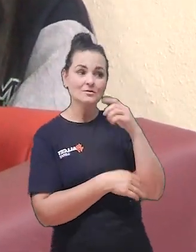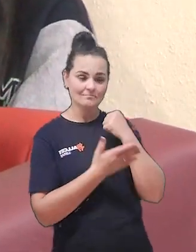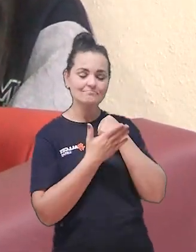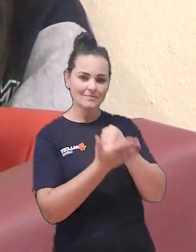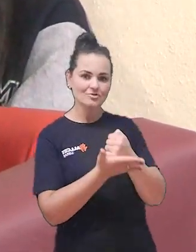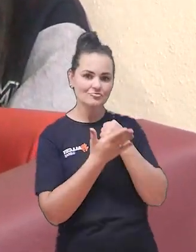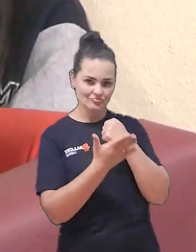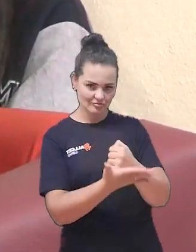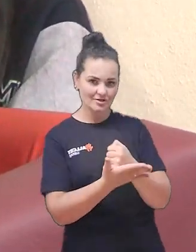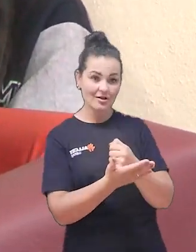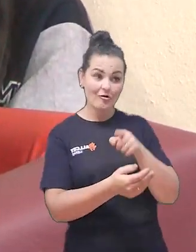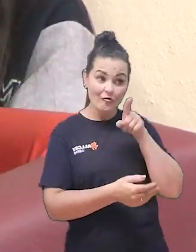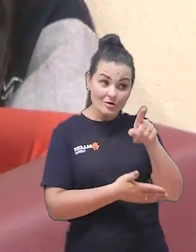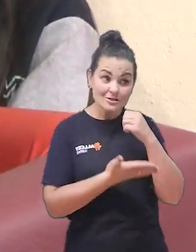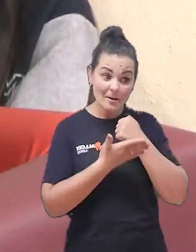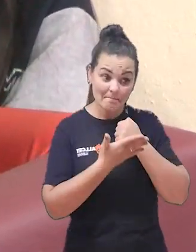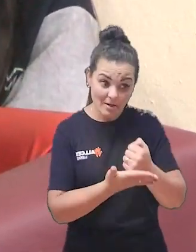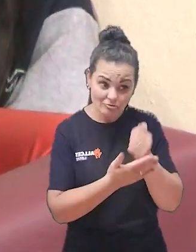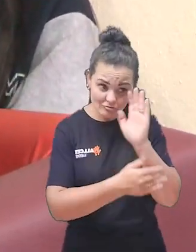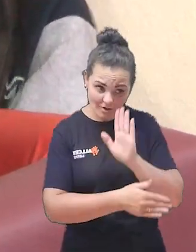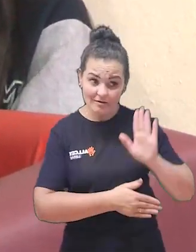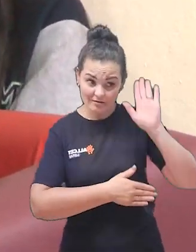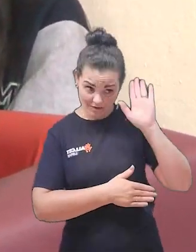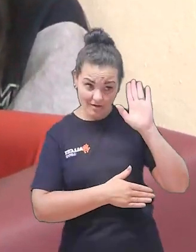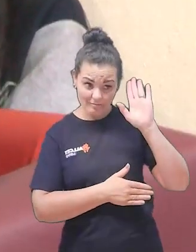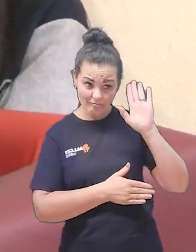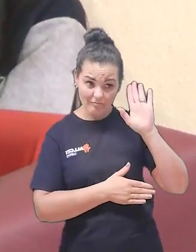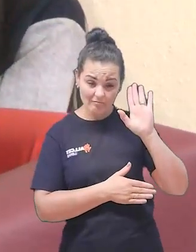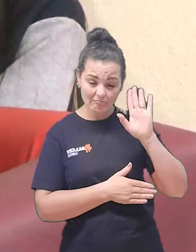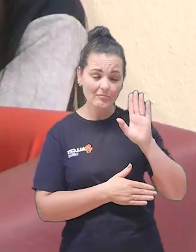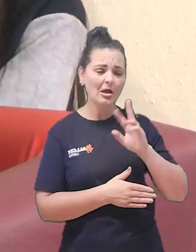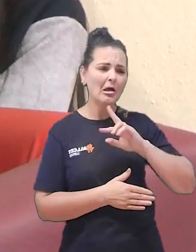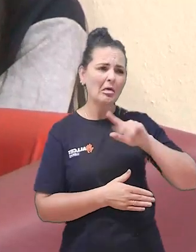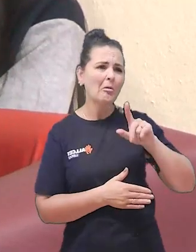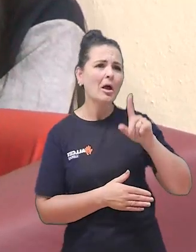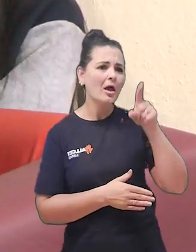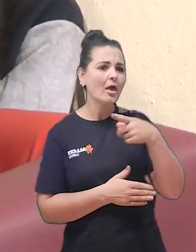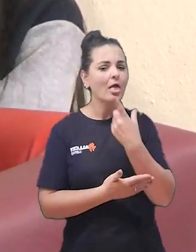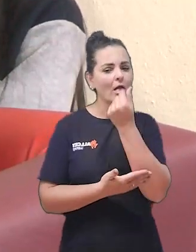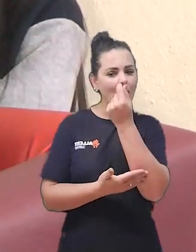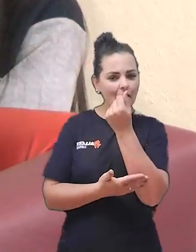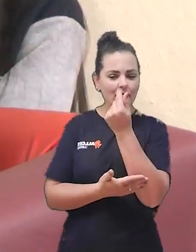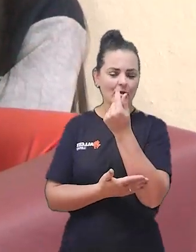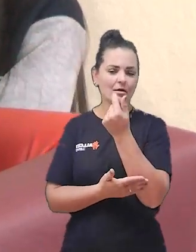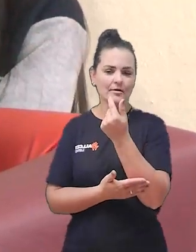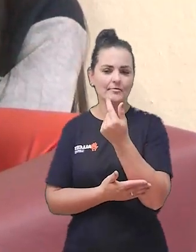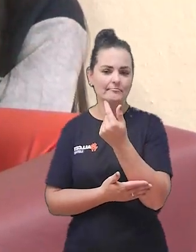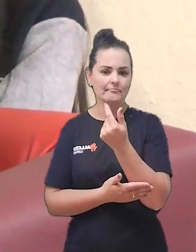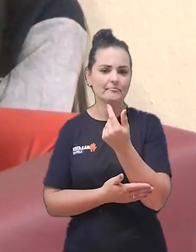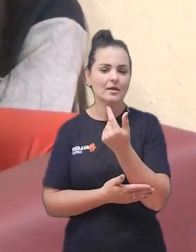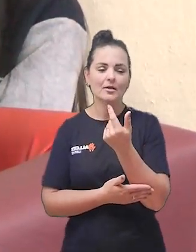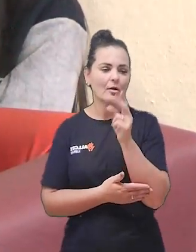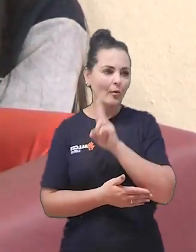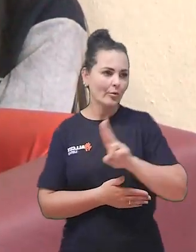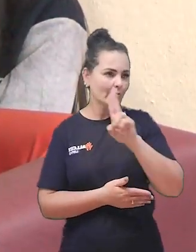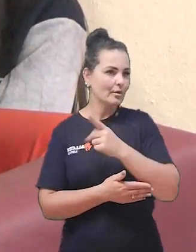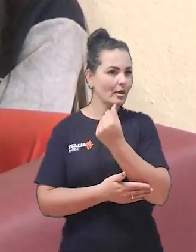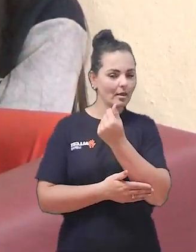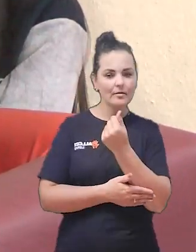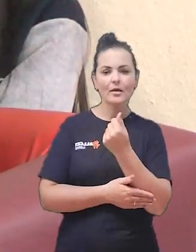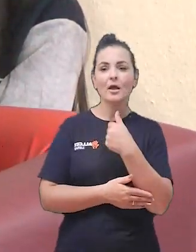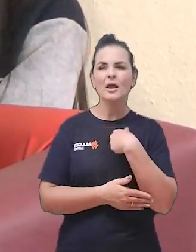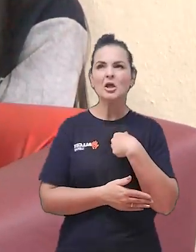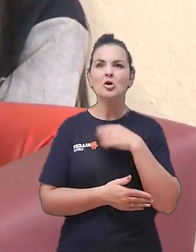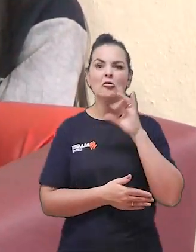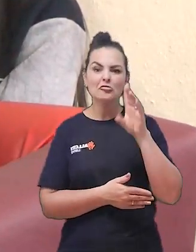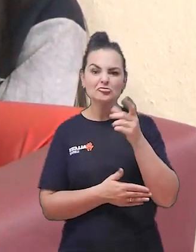ajudariam? Você me ajuda na campanha? Você, não financeiramente, porque eu fiz uma campanha sem dinheiro. Eu posso dizer para